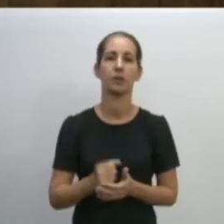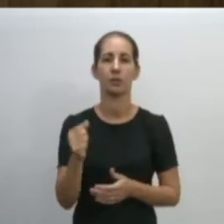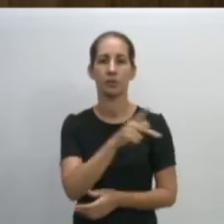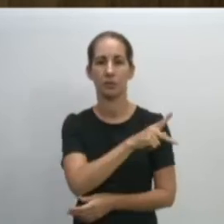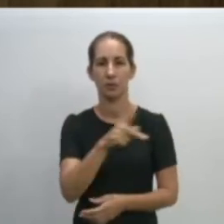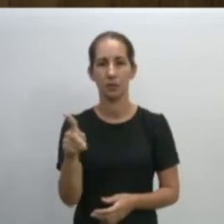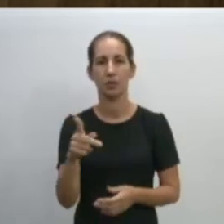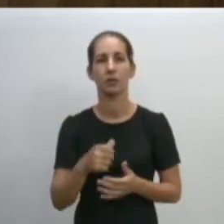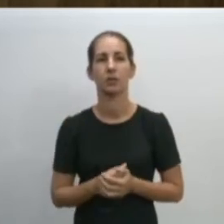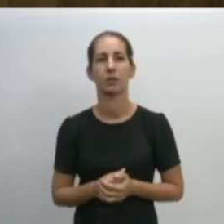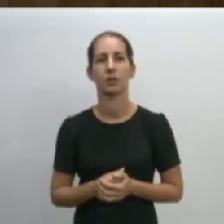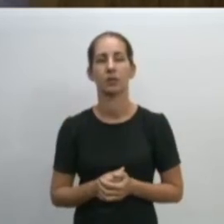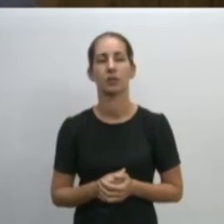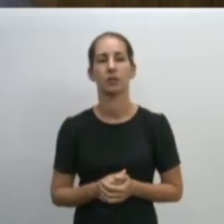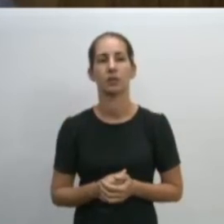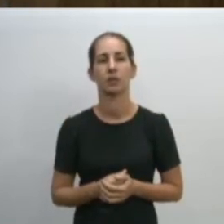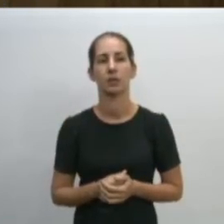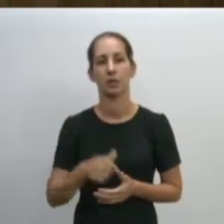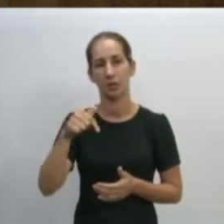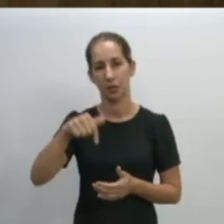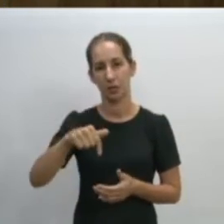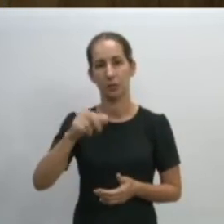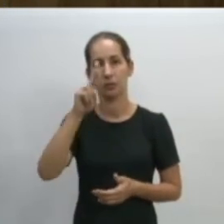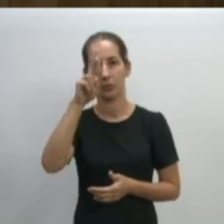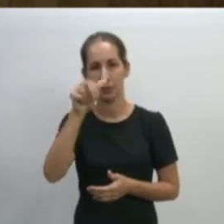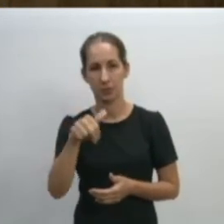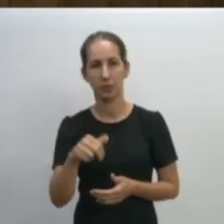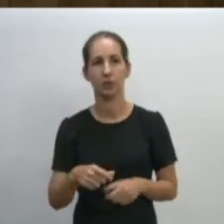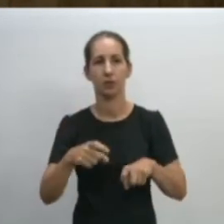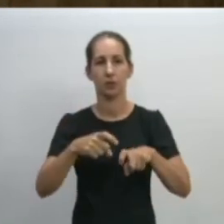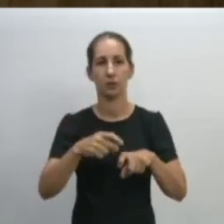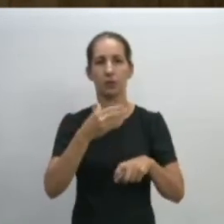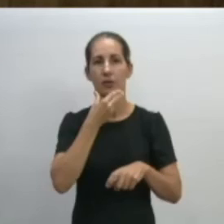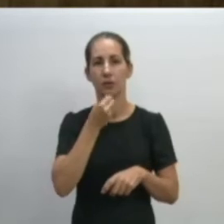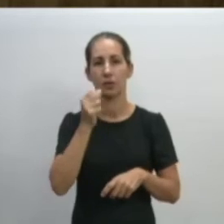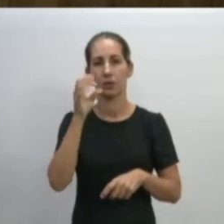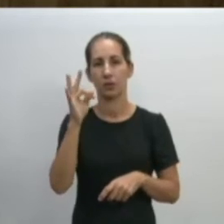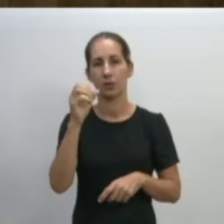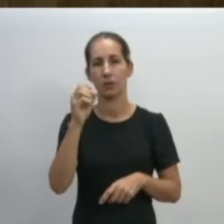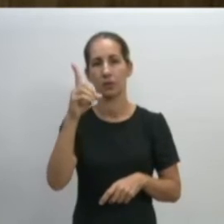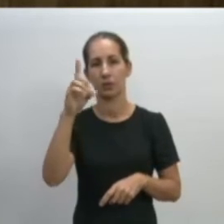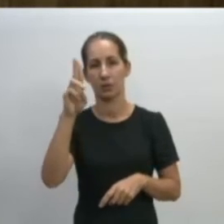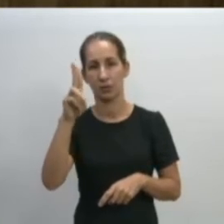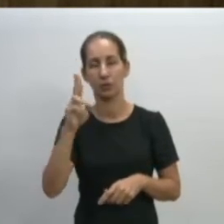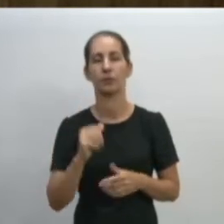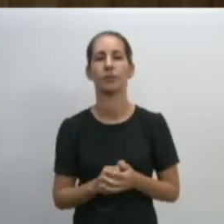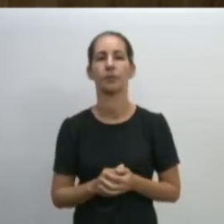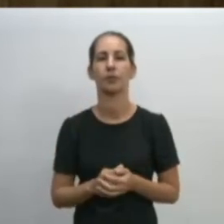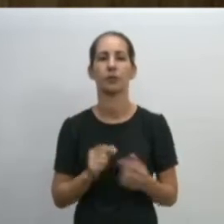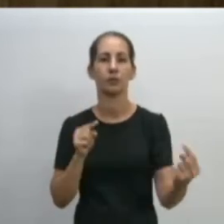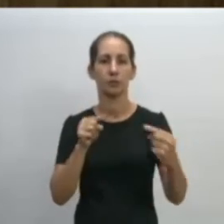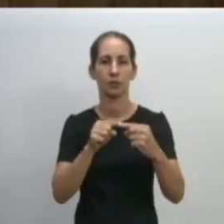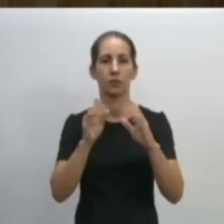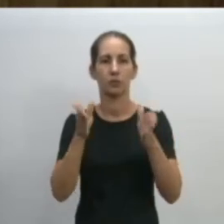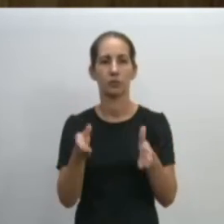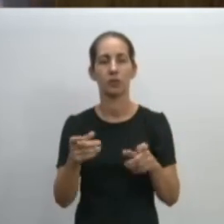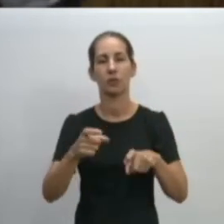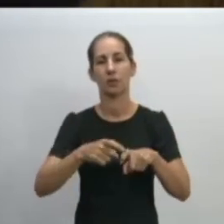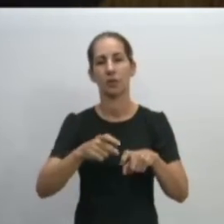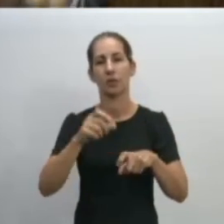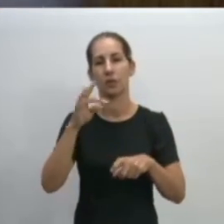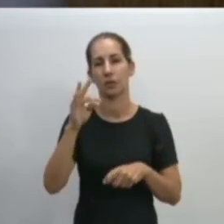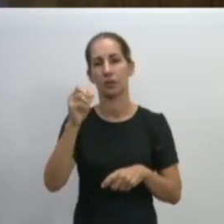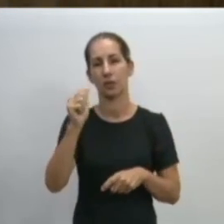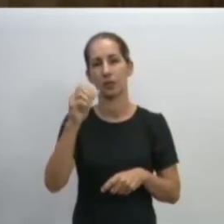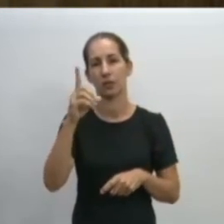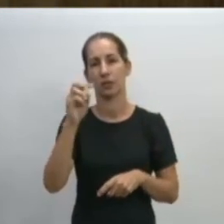presidente regional aqui do Rio Grande do Norte, doutor Tadeu Alencar. Já entrei em contato com o doutor Tadeu Alencar, estará